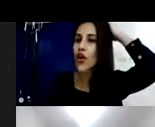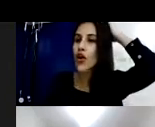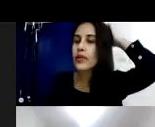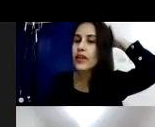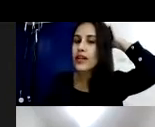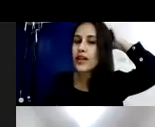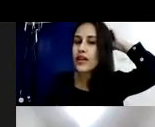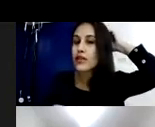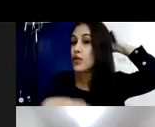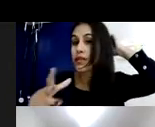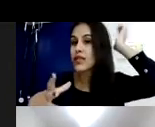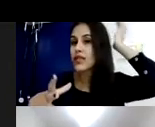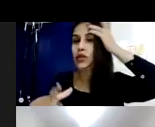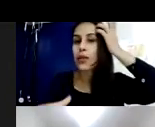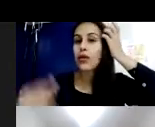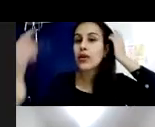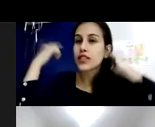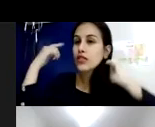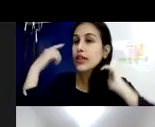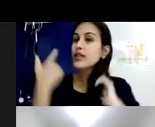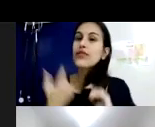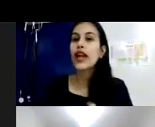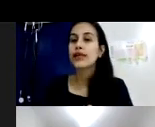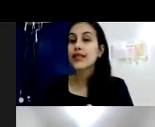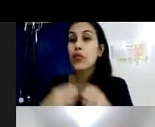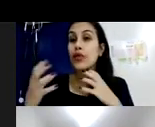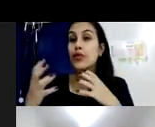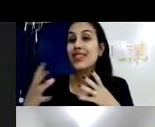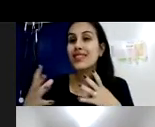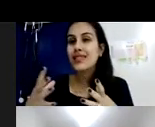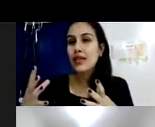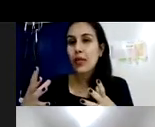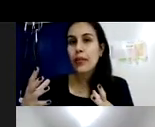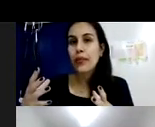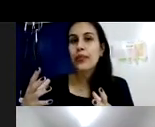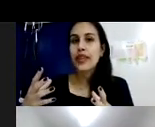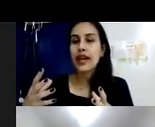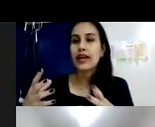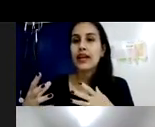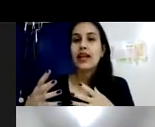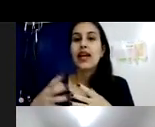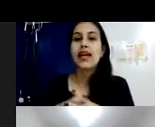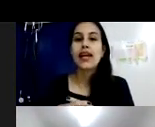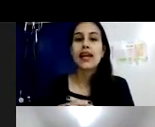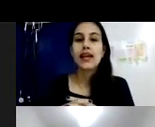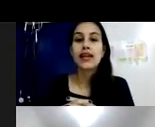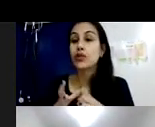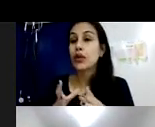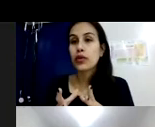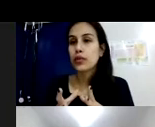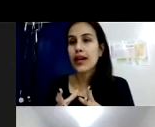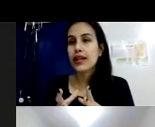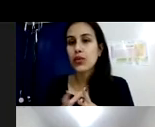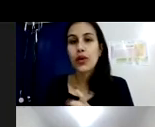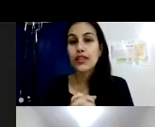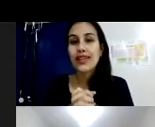com fome, tô precisando de alguma coisa. É só interfonar. Tá muito acessível, tá? E isso é